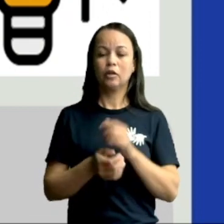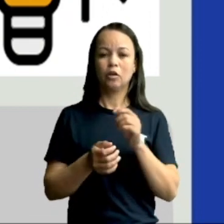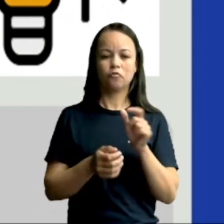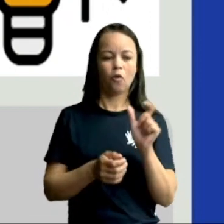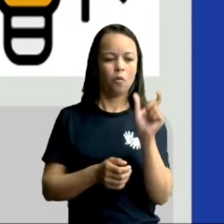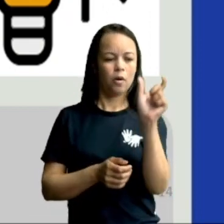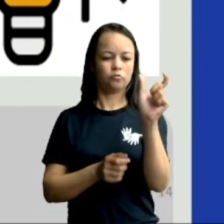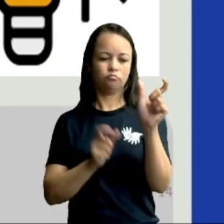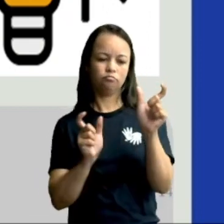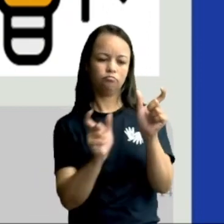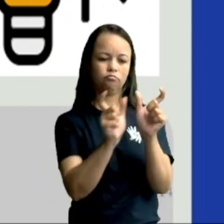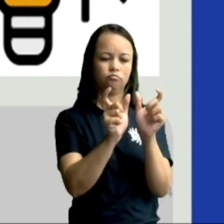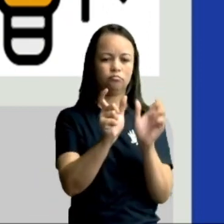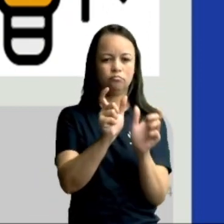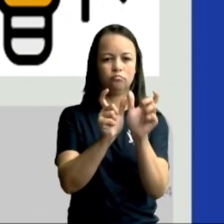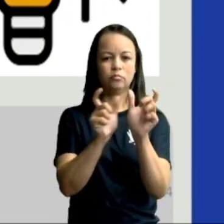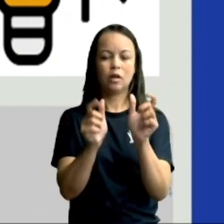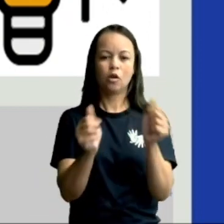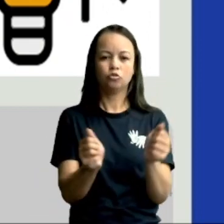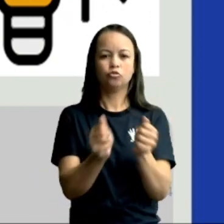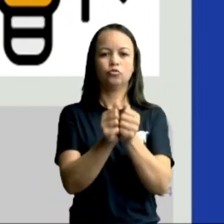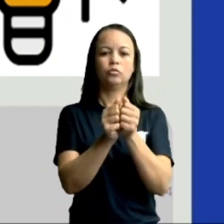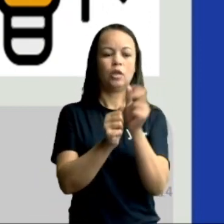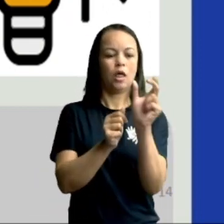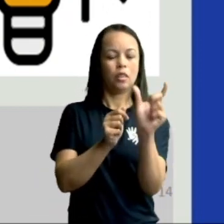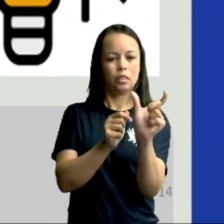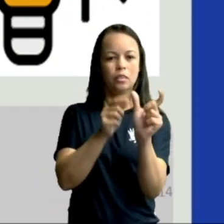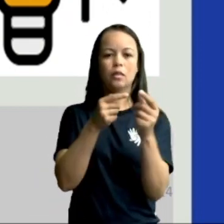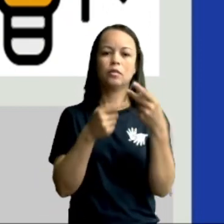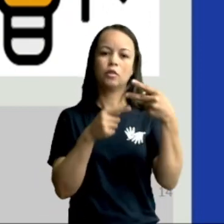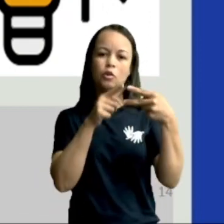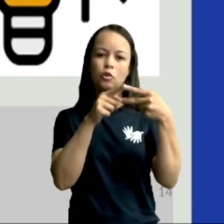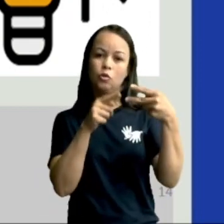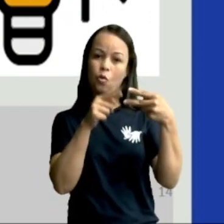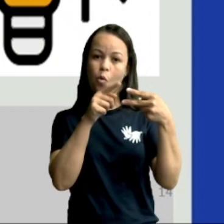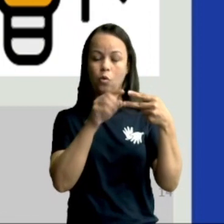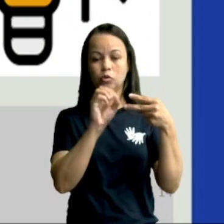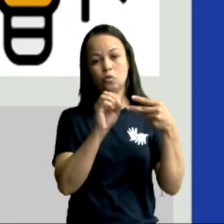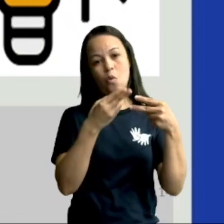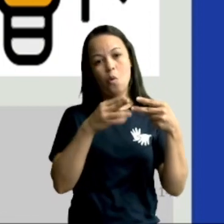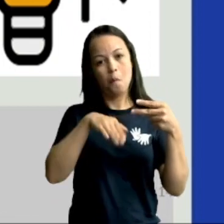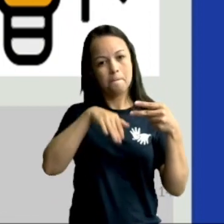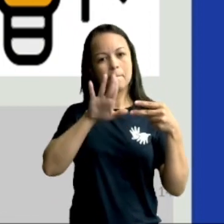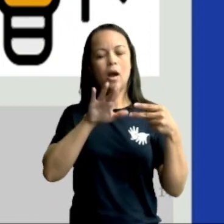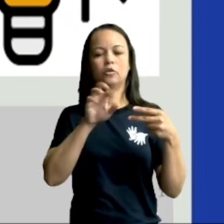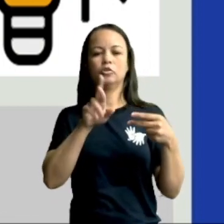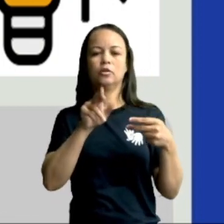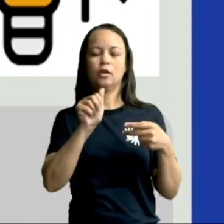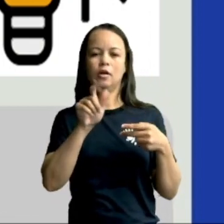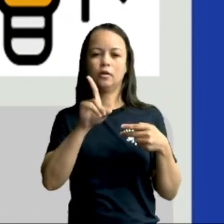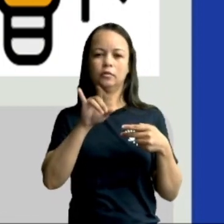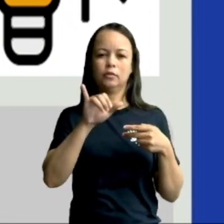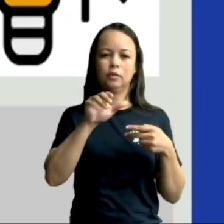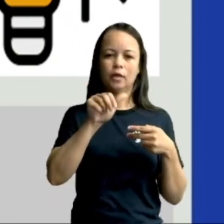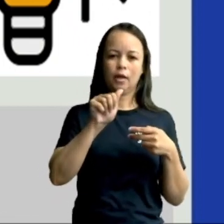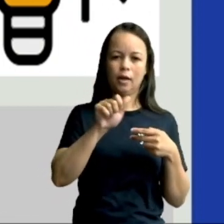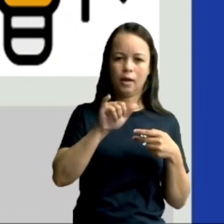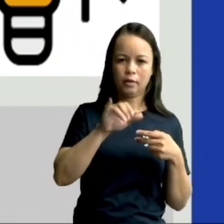palavras através da junção de dois ou mais radicais. Vê só. Exemplo: